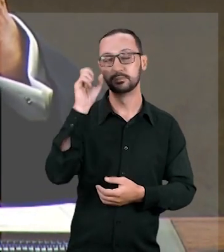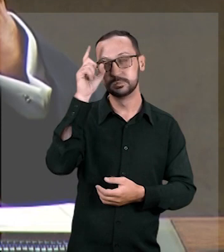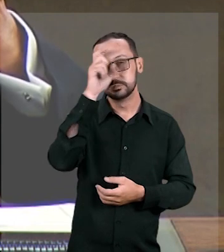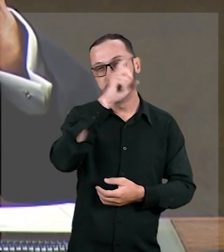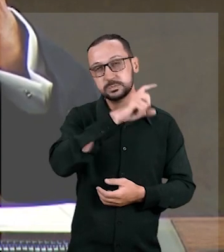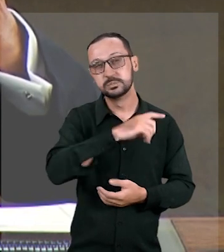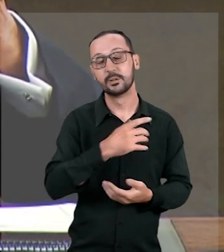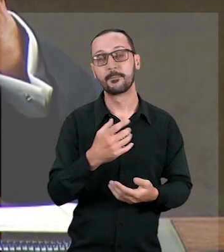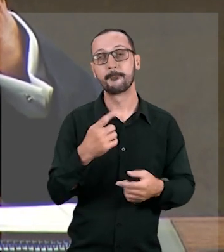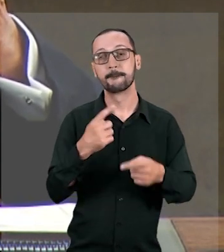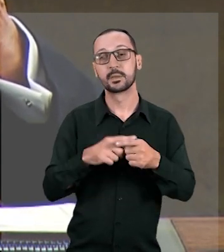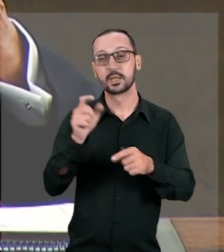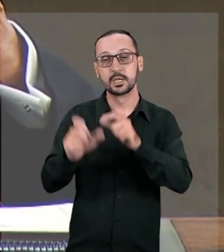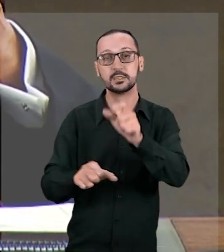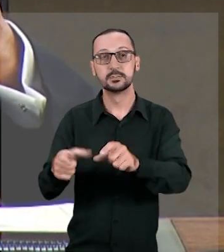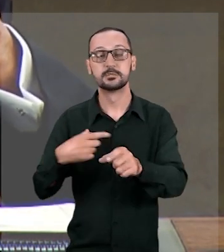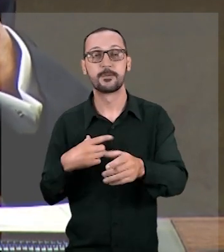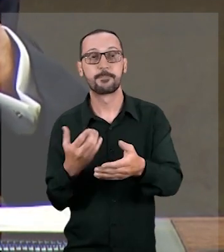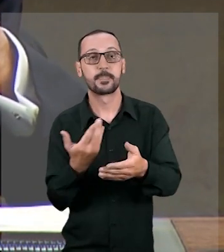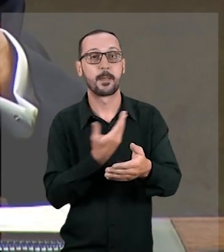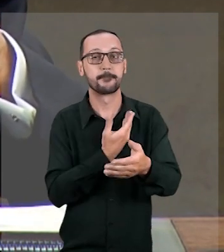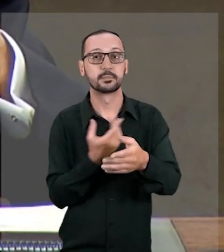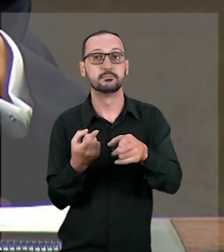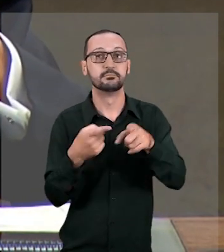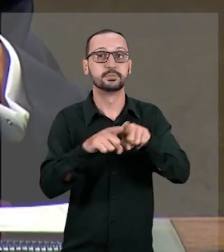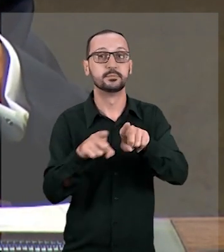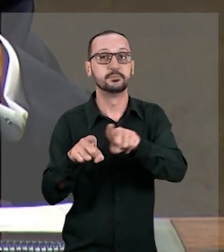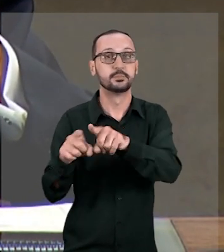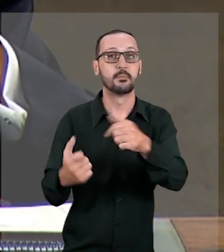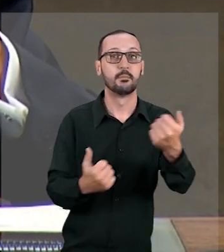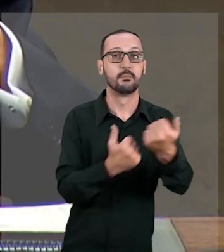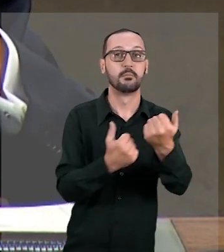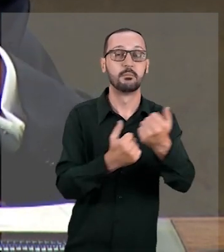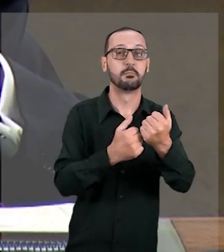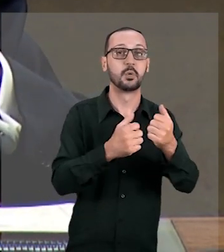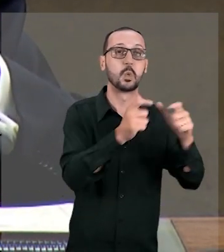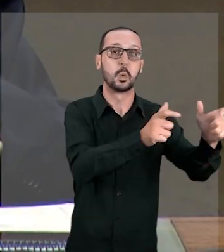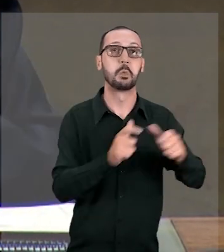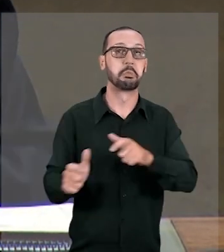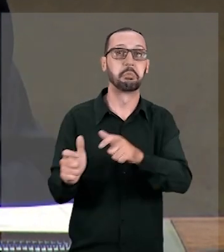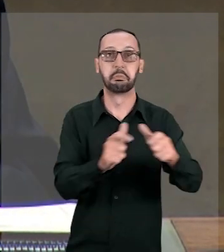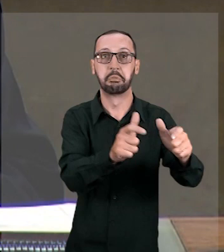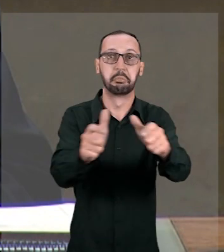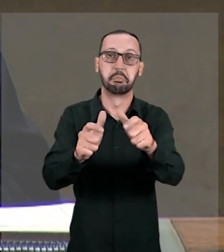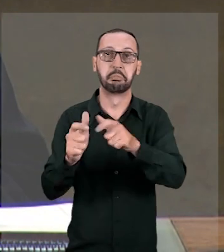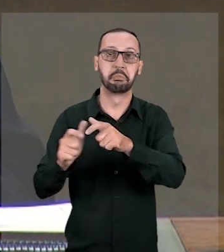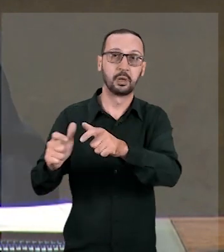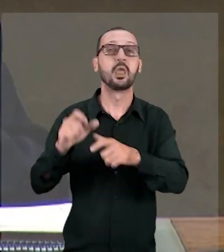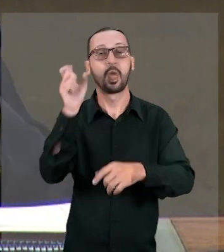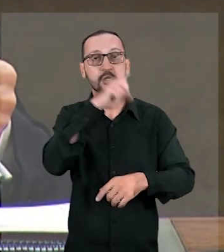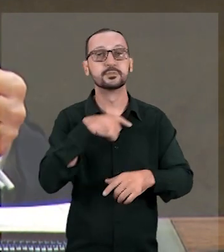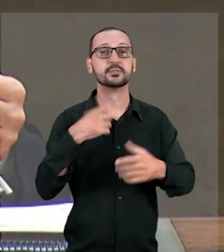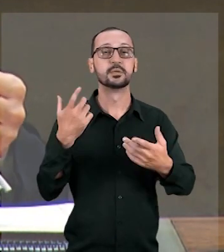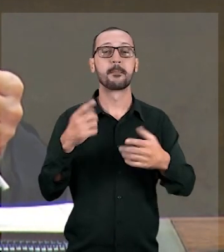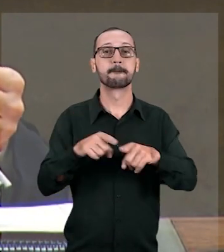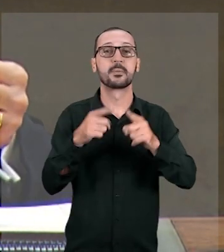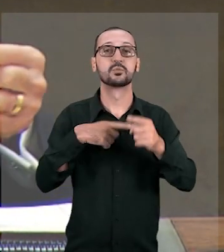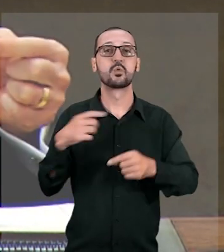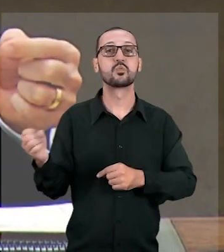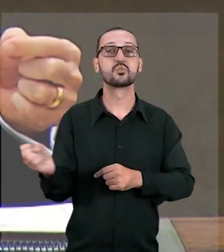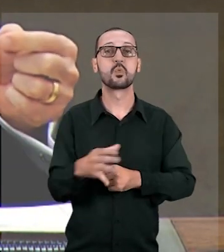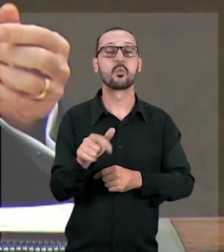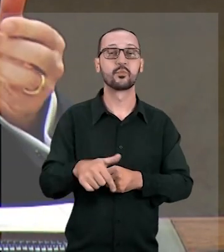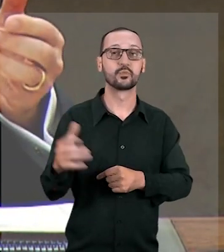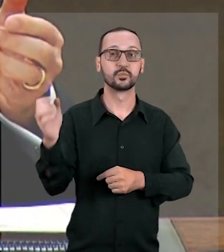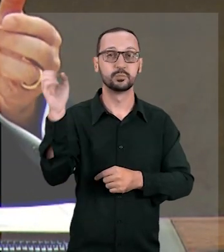dificuldade, porque essa gente tem aliados em toda parte. E é muito difícil enfrentá-los. Mas o que há de novidade